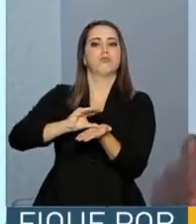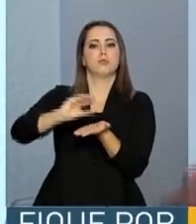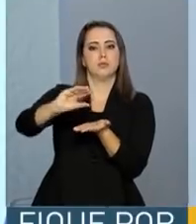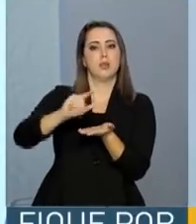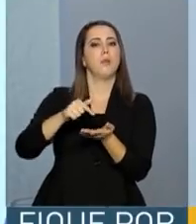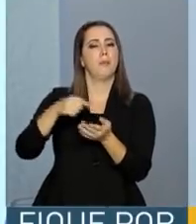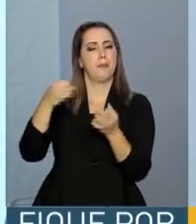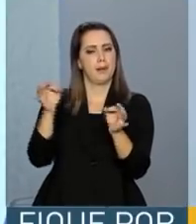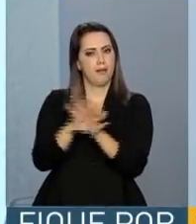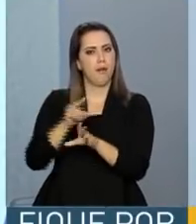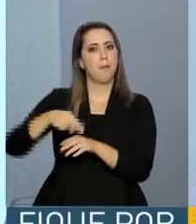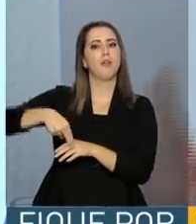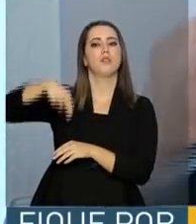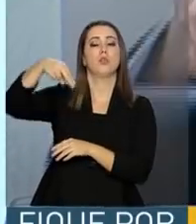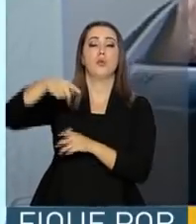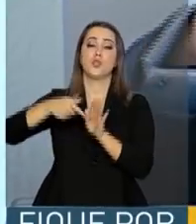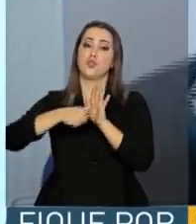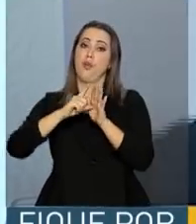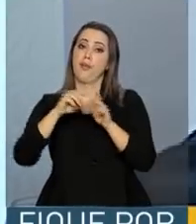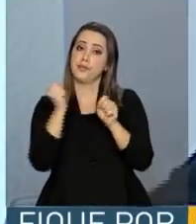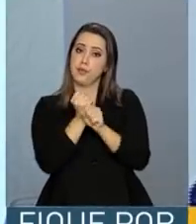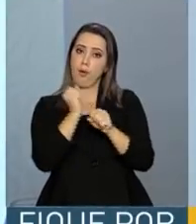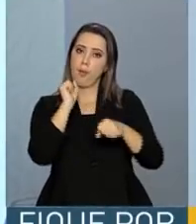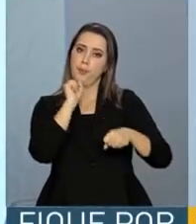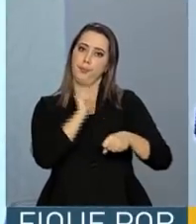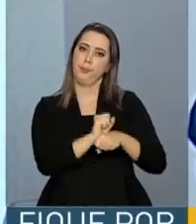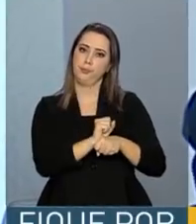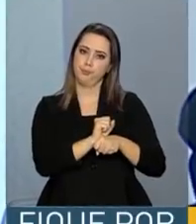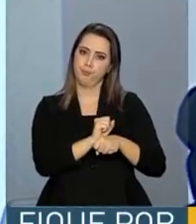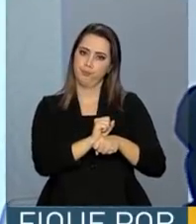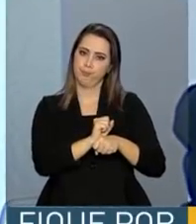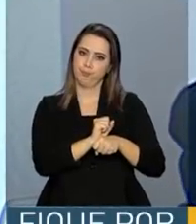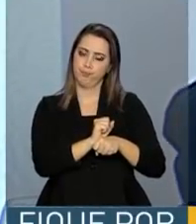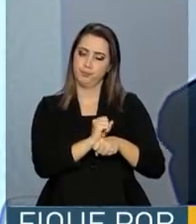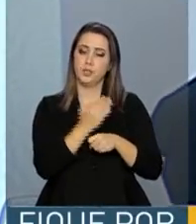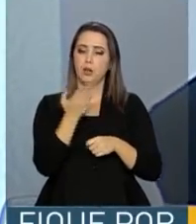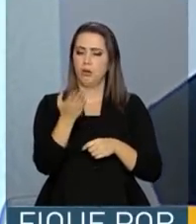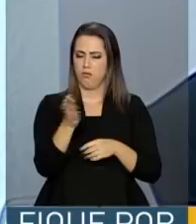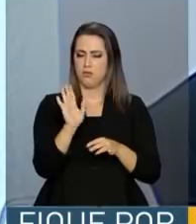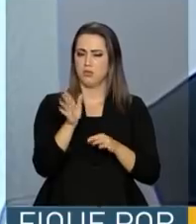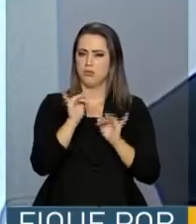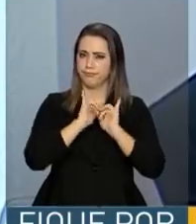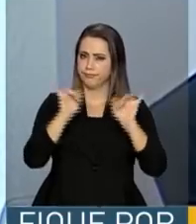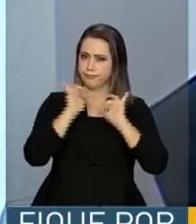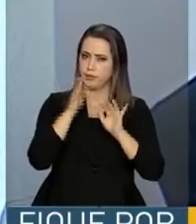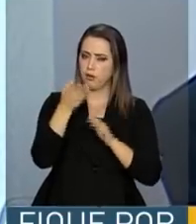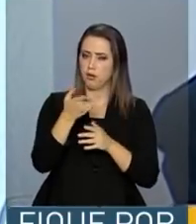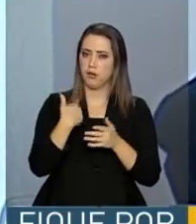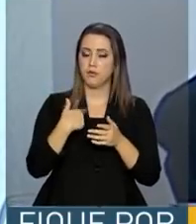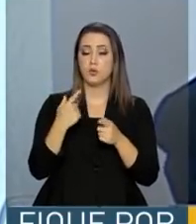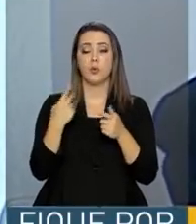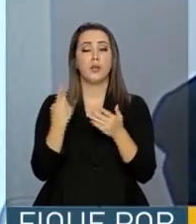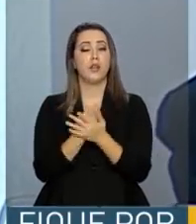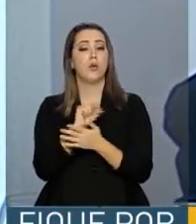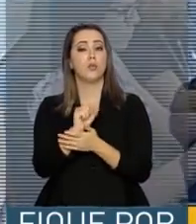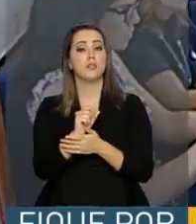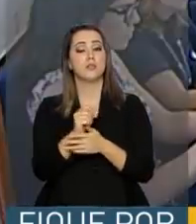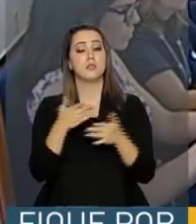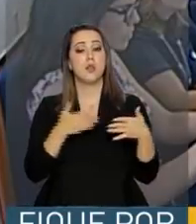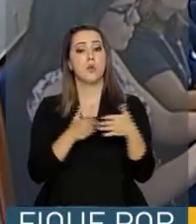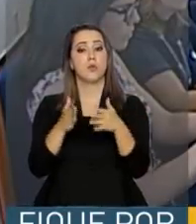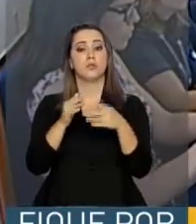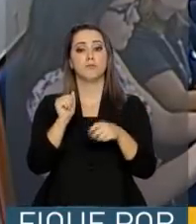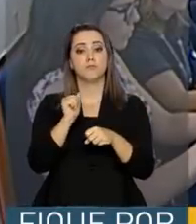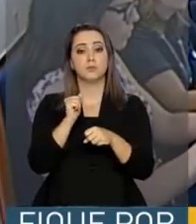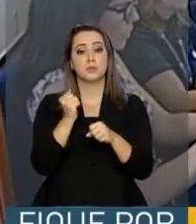a transposição que estava paralisada vocês mesmos publicaram muitas vezes o que estava acontecendo com a transposição paralisada os